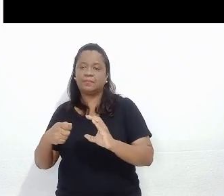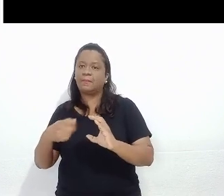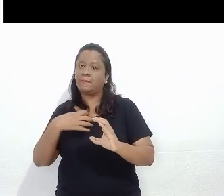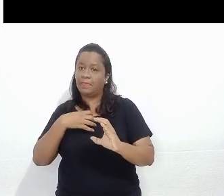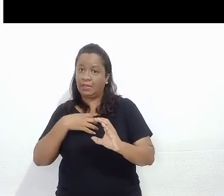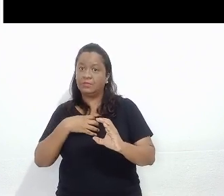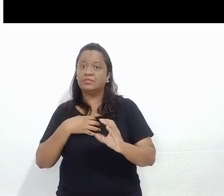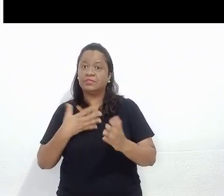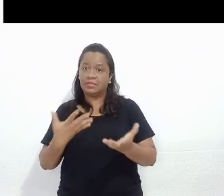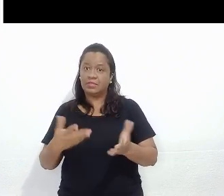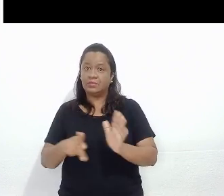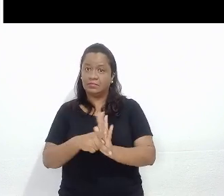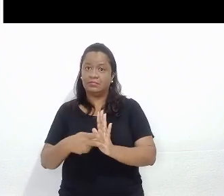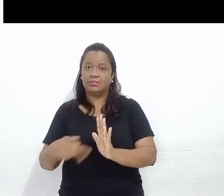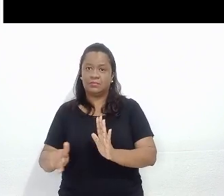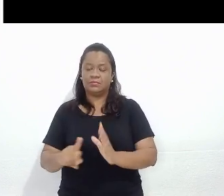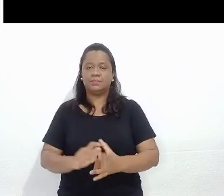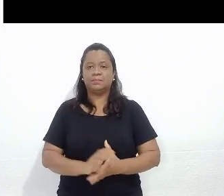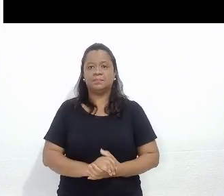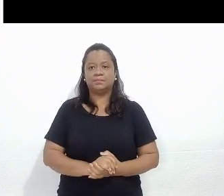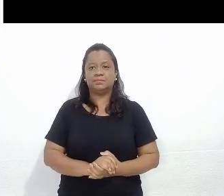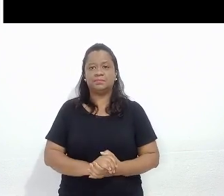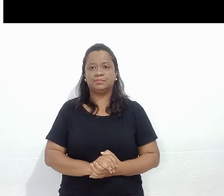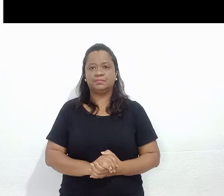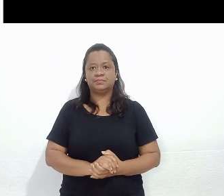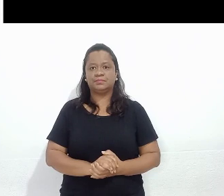tem e é o estilo dele.